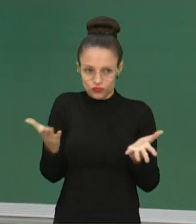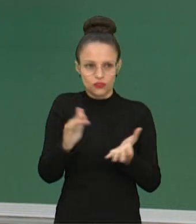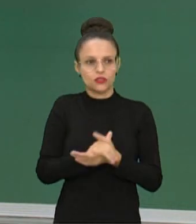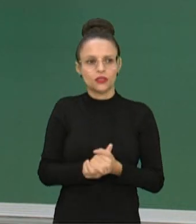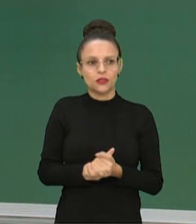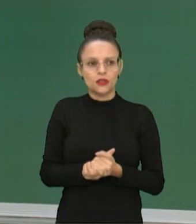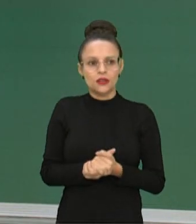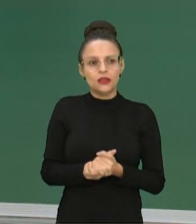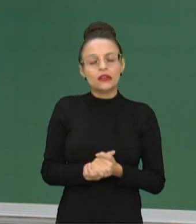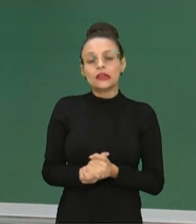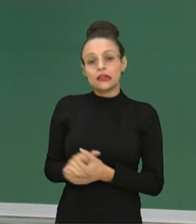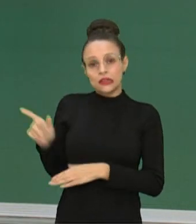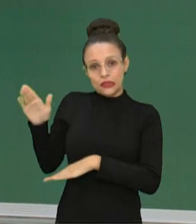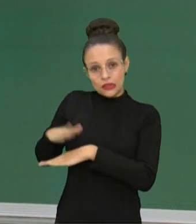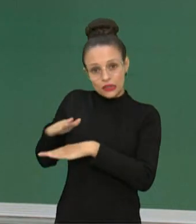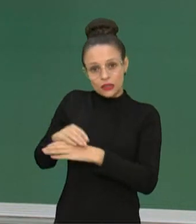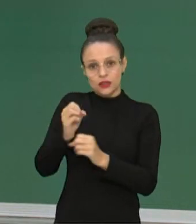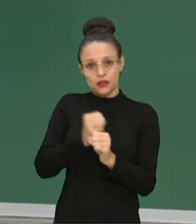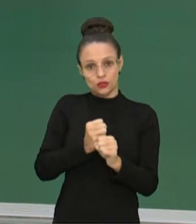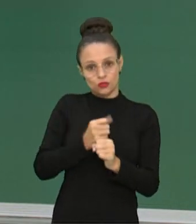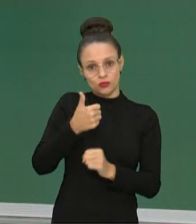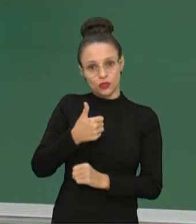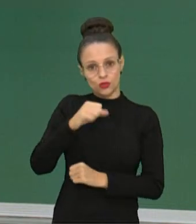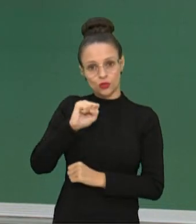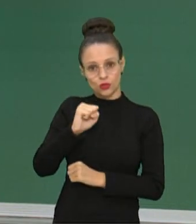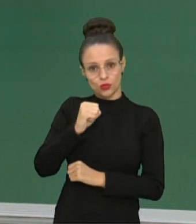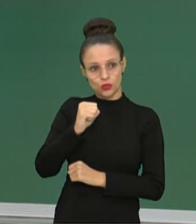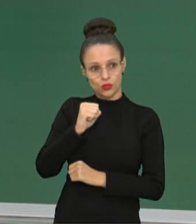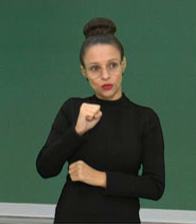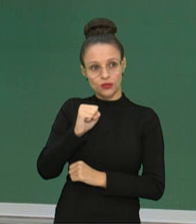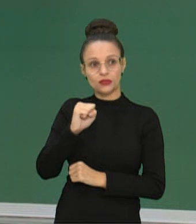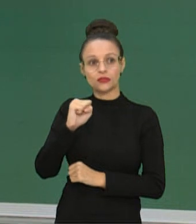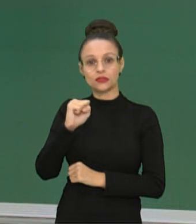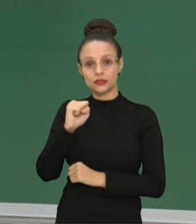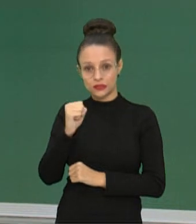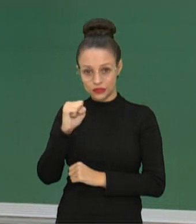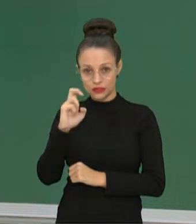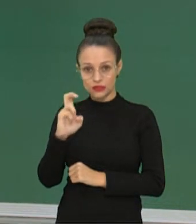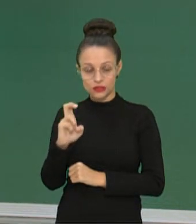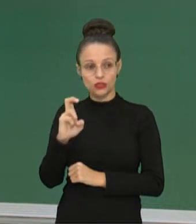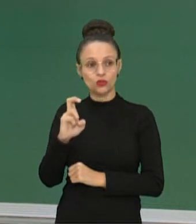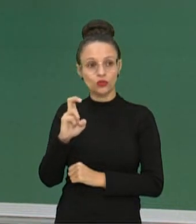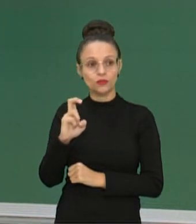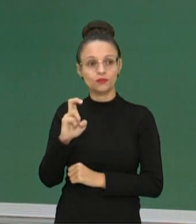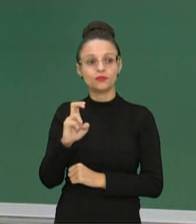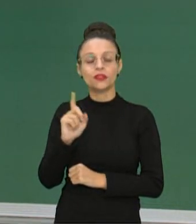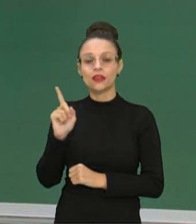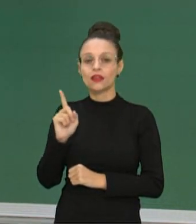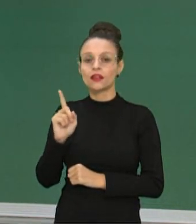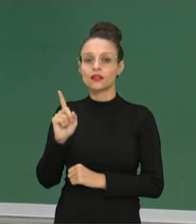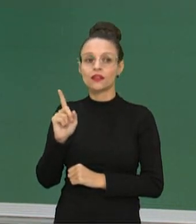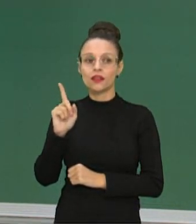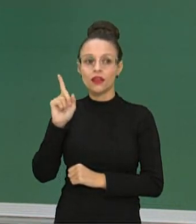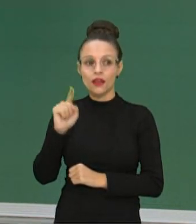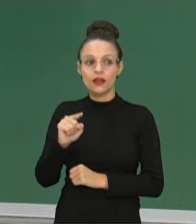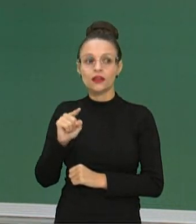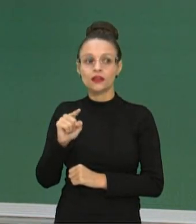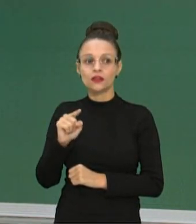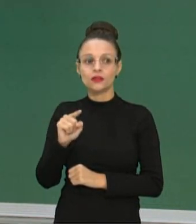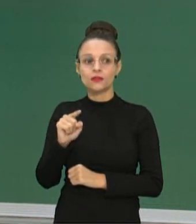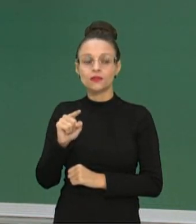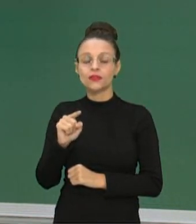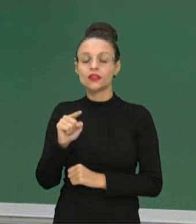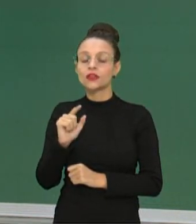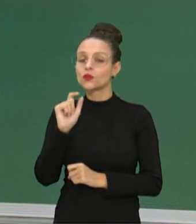sentido. Em 85, ele ficou no poder, né? Em 85, o Mikhail Gorbachev, ele é de